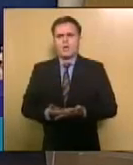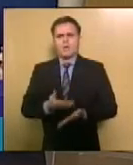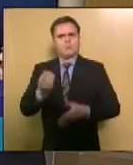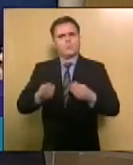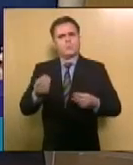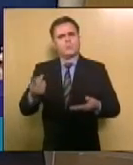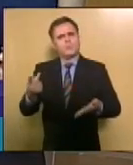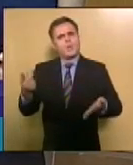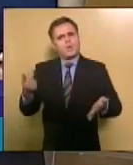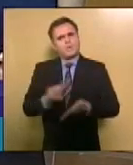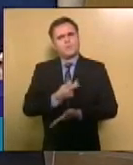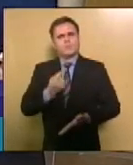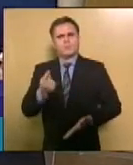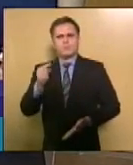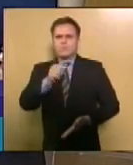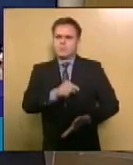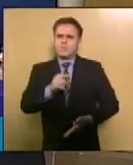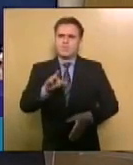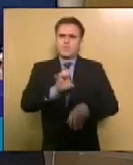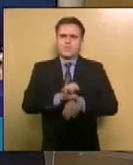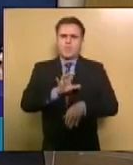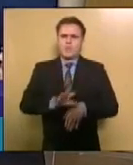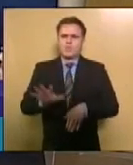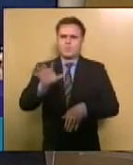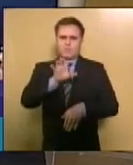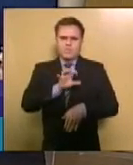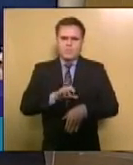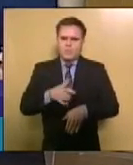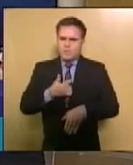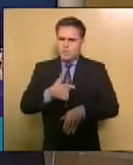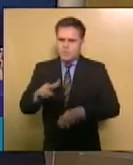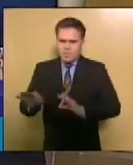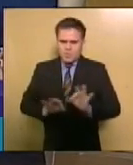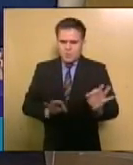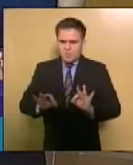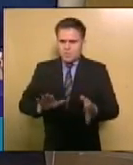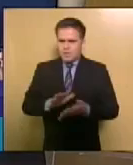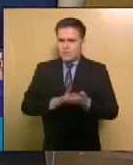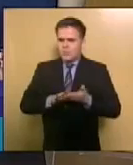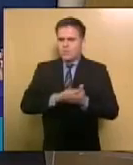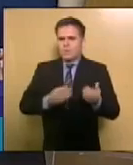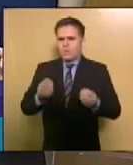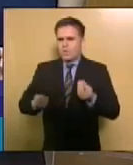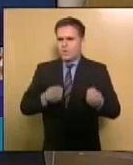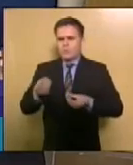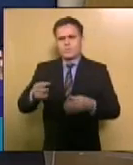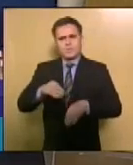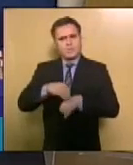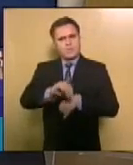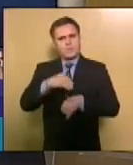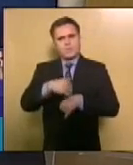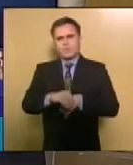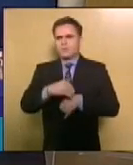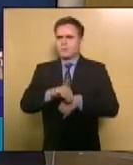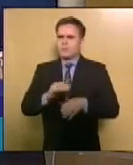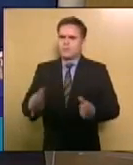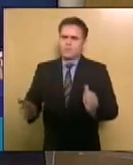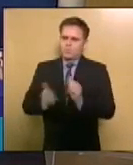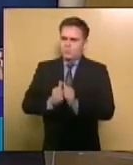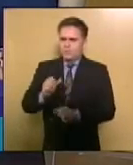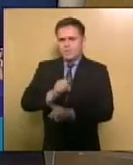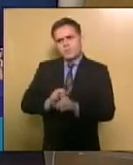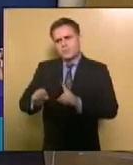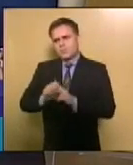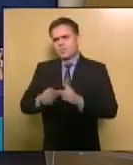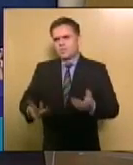eh os estados estão preparados para lidar com essa questão da informação eh junto com a